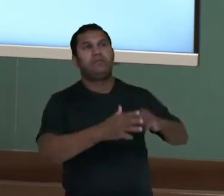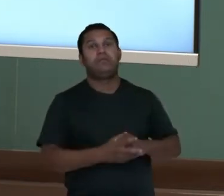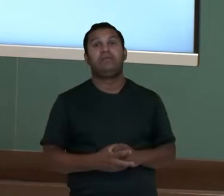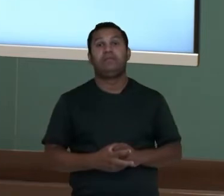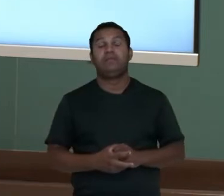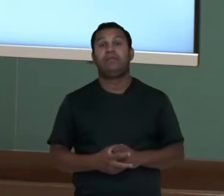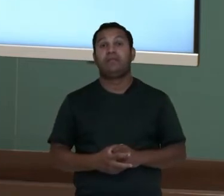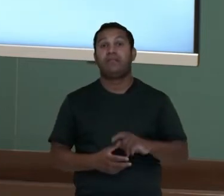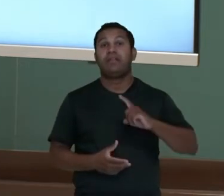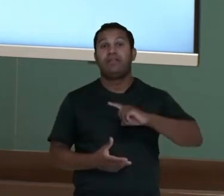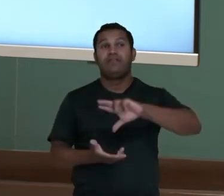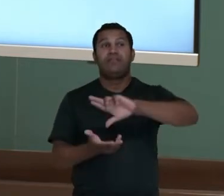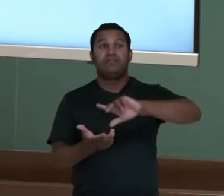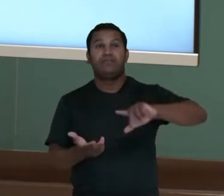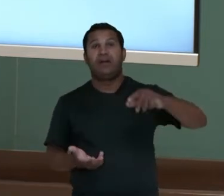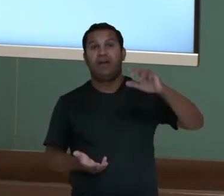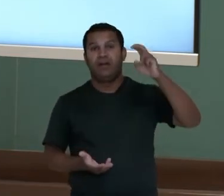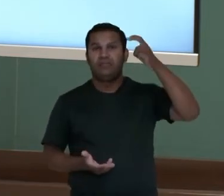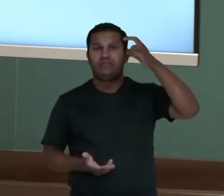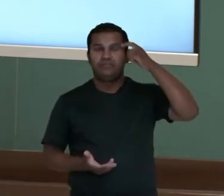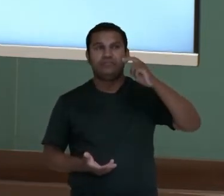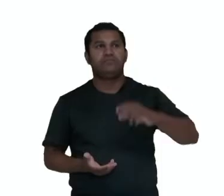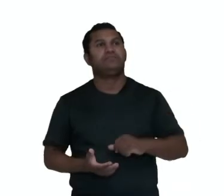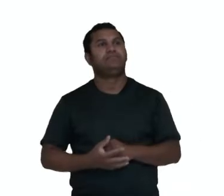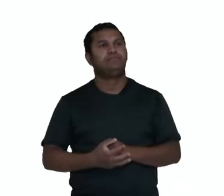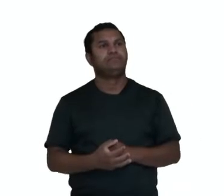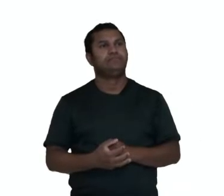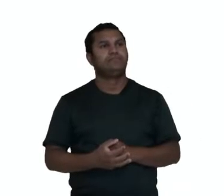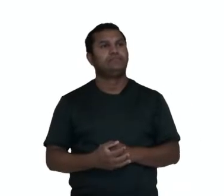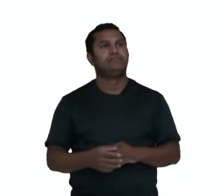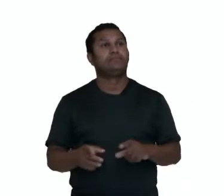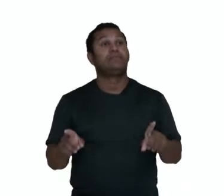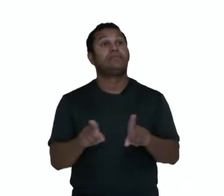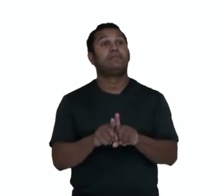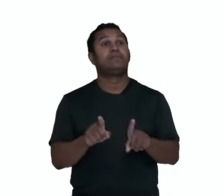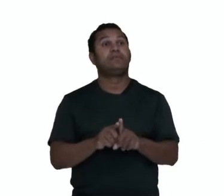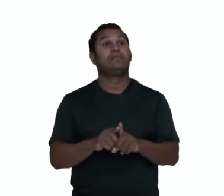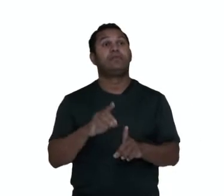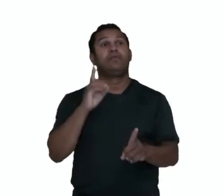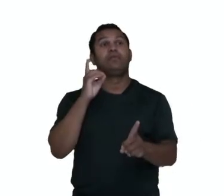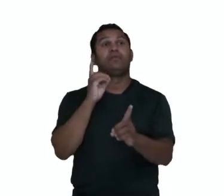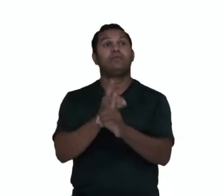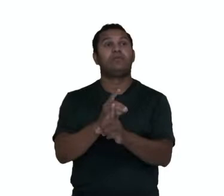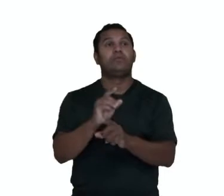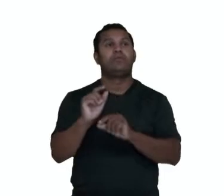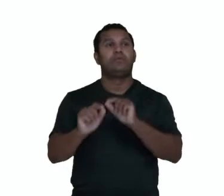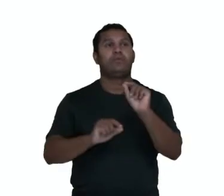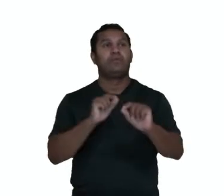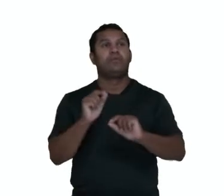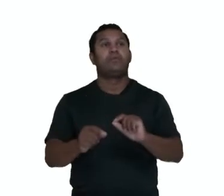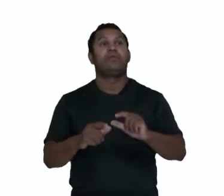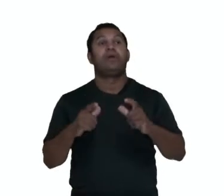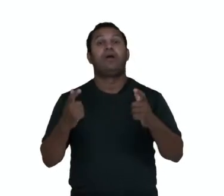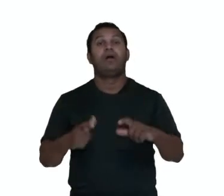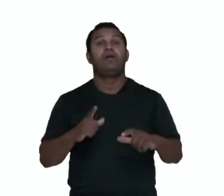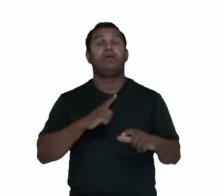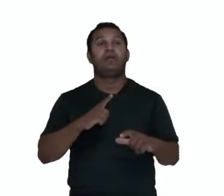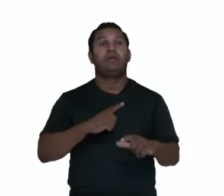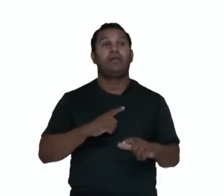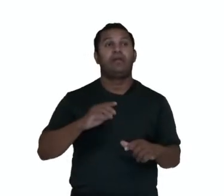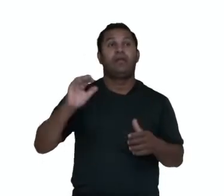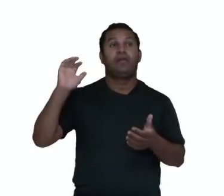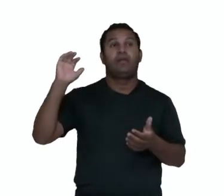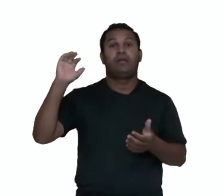momentos da história. E aqui o encontro, né? Em 1519, no litoral do México,